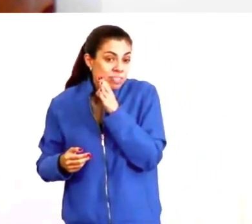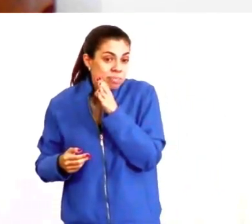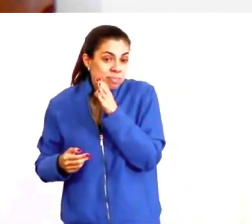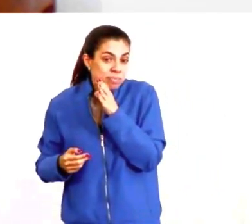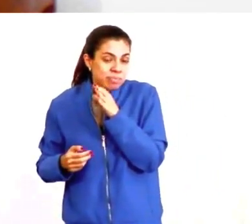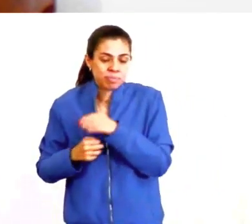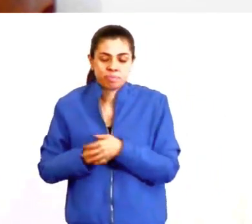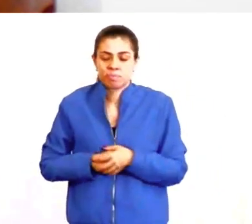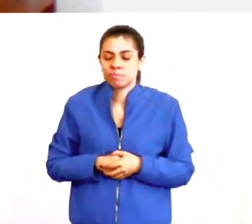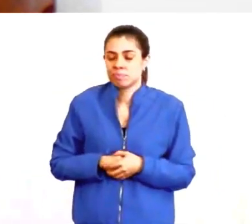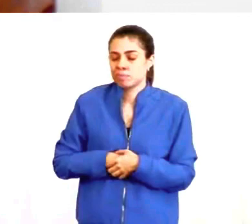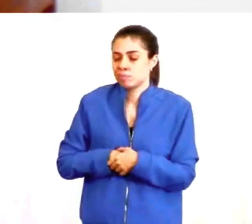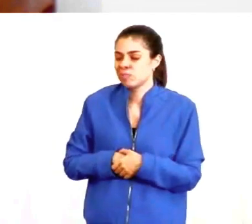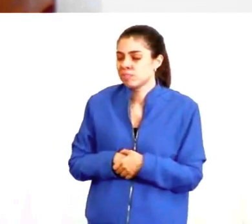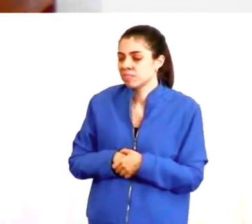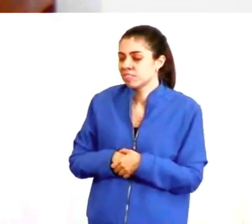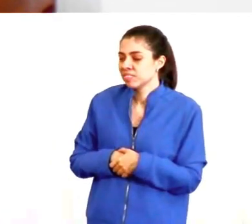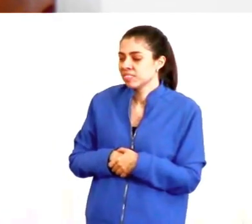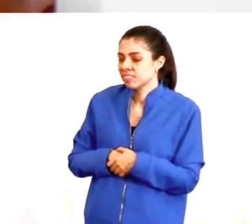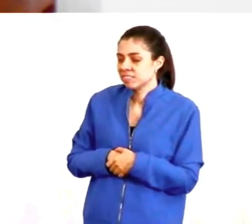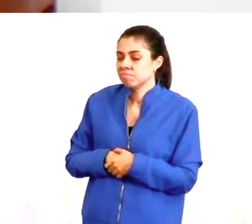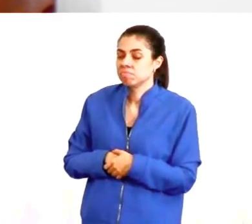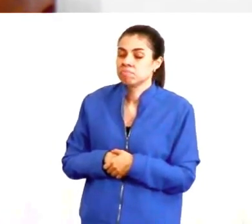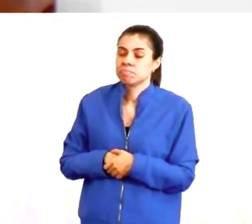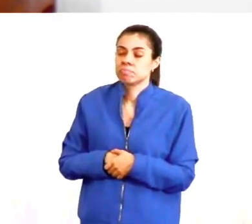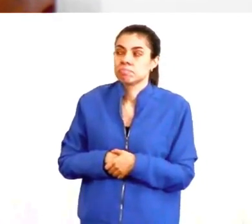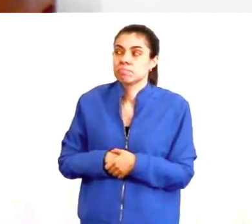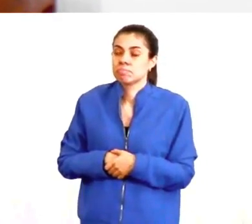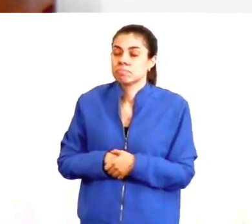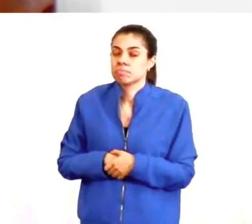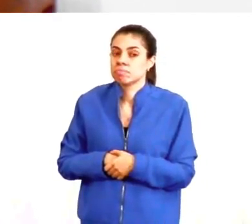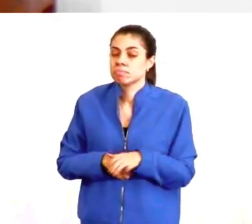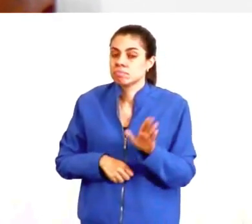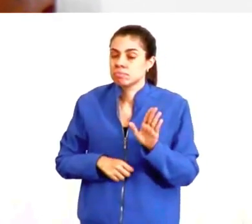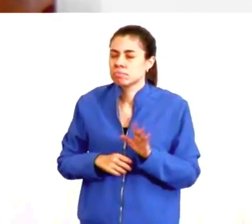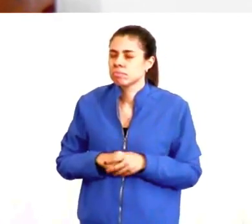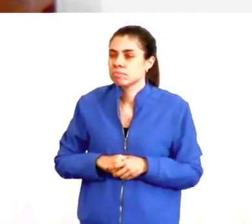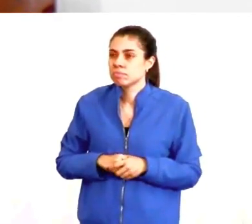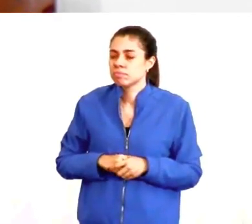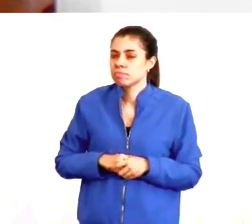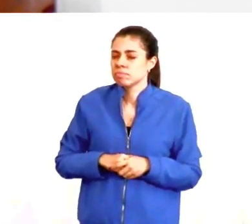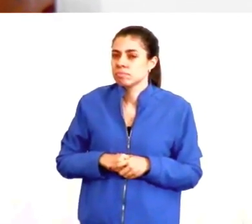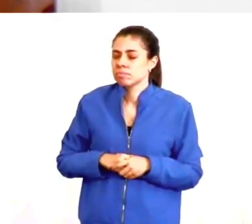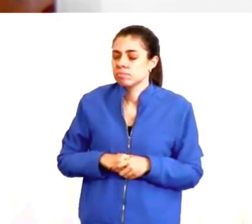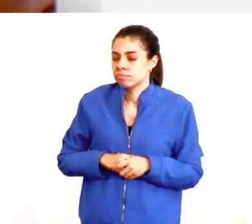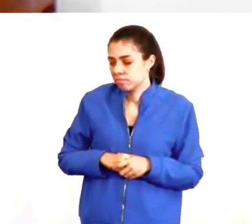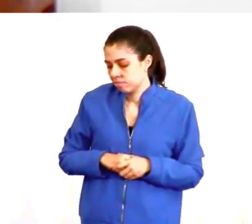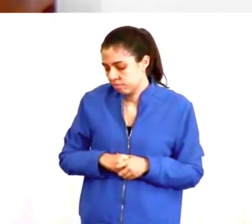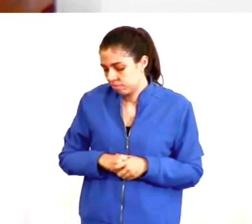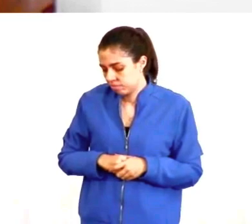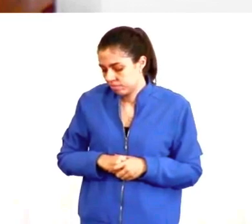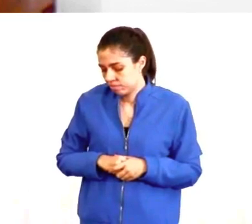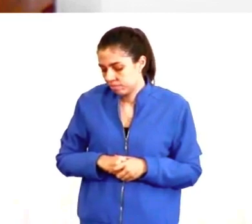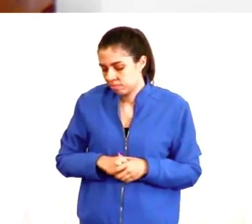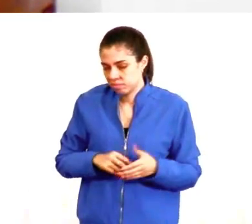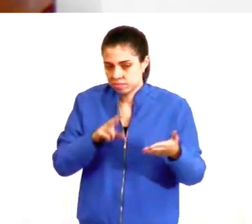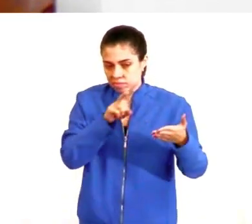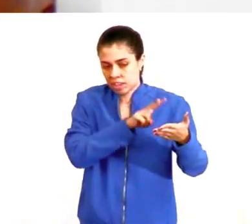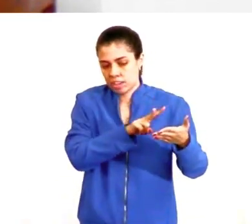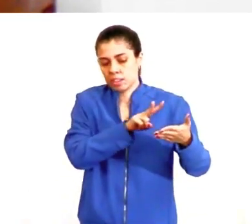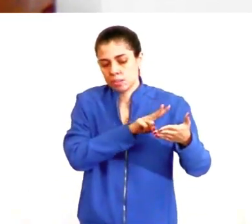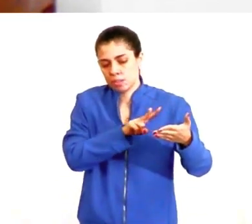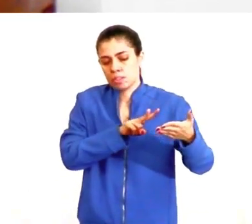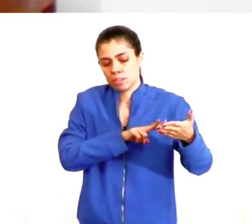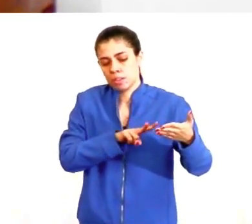serei visto por eles, lá me verão. É claro, você vê o restante aqui, nós vamos até o 20, do